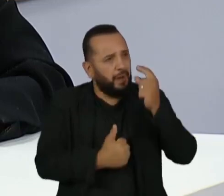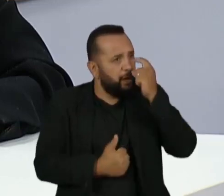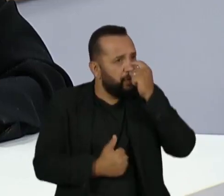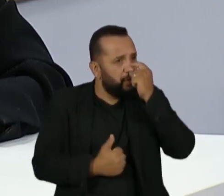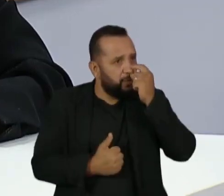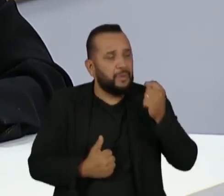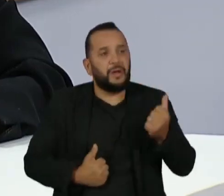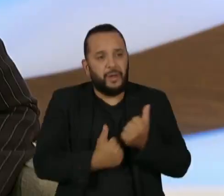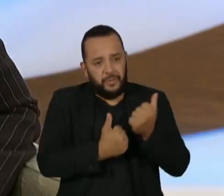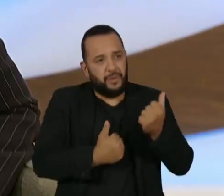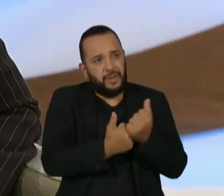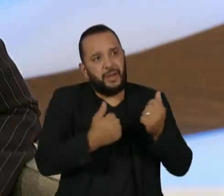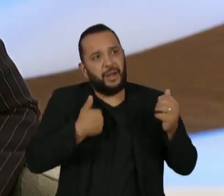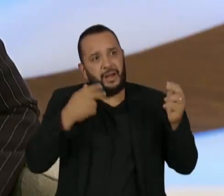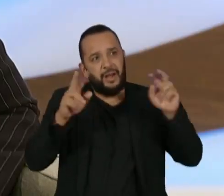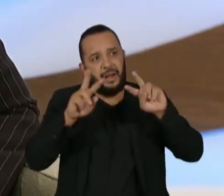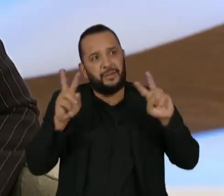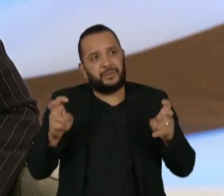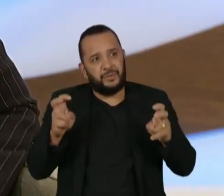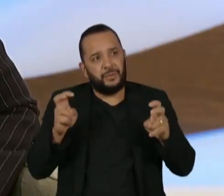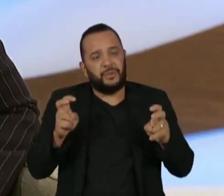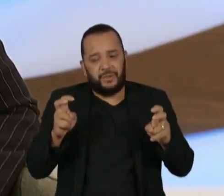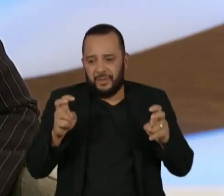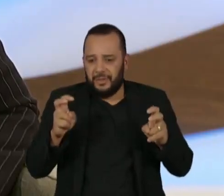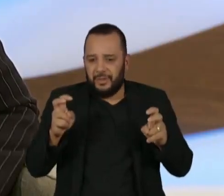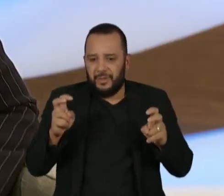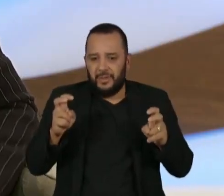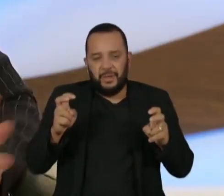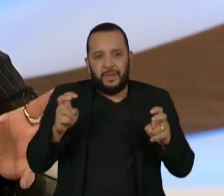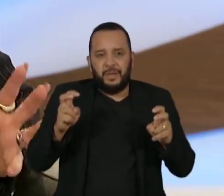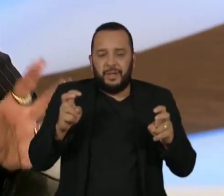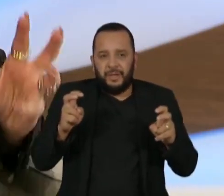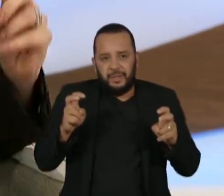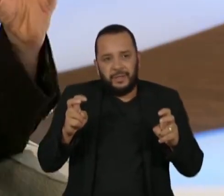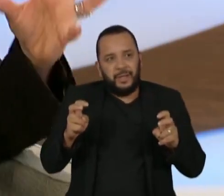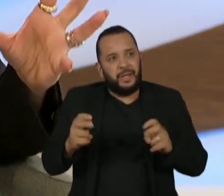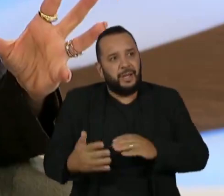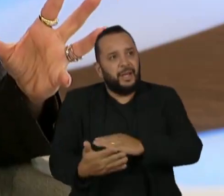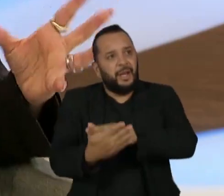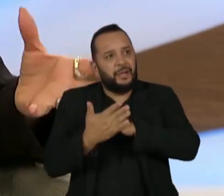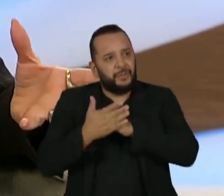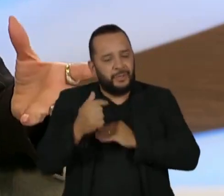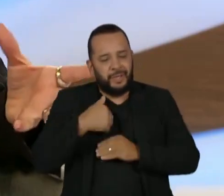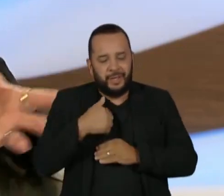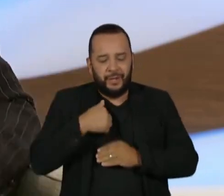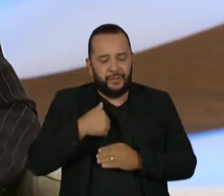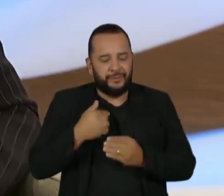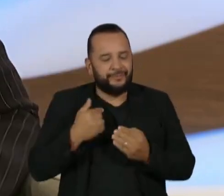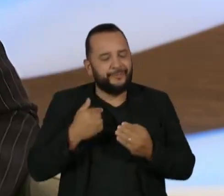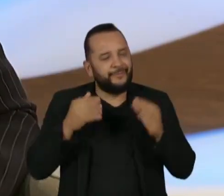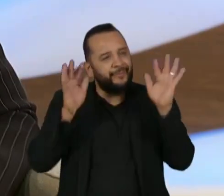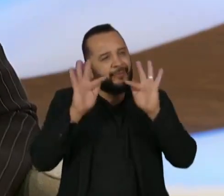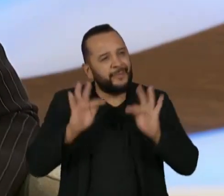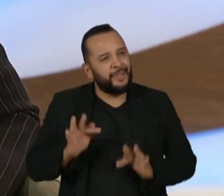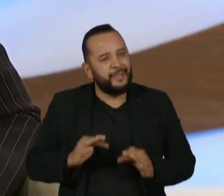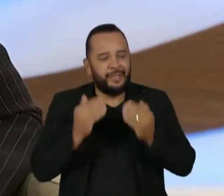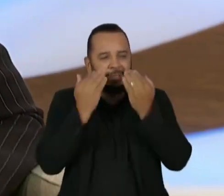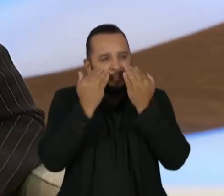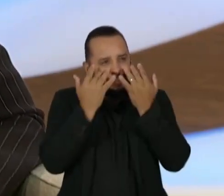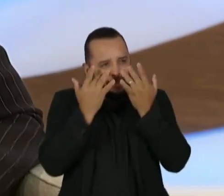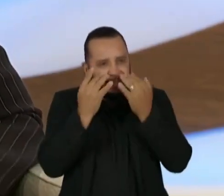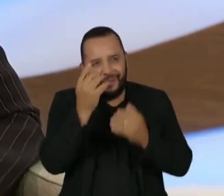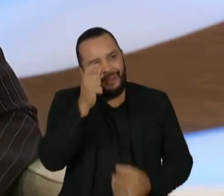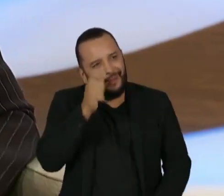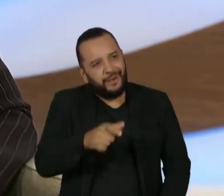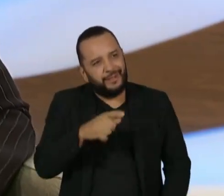daquele dos assuntos que me que de alguma forma me fazem crescer brilhar os olhos com certeza né Eh e eu acho que